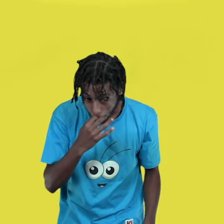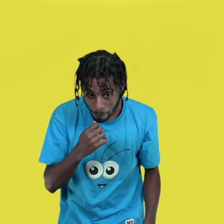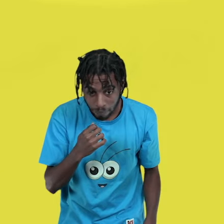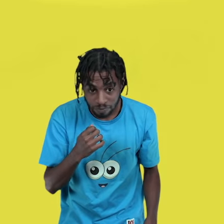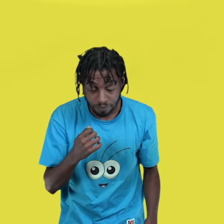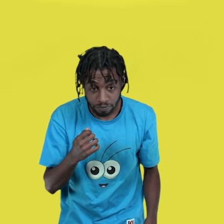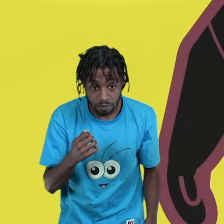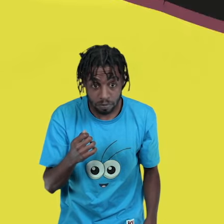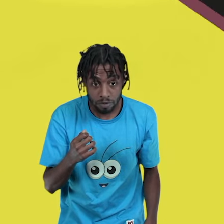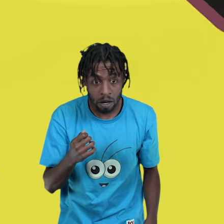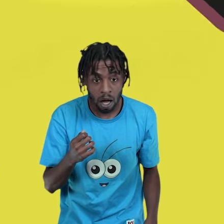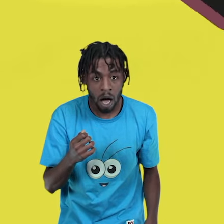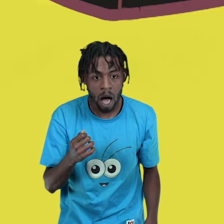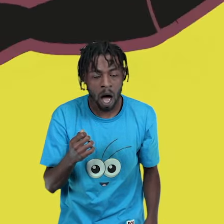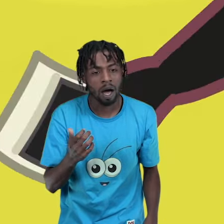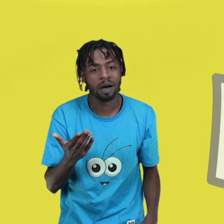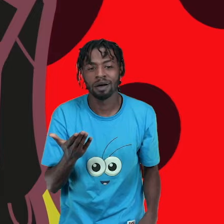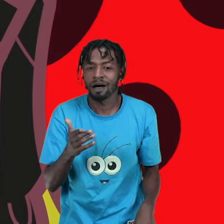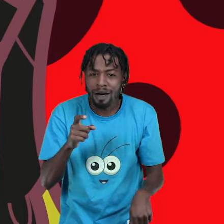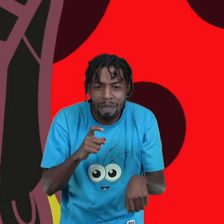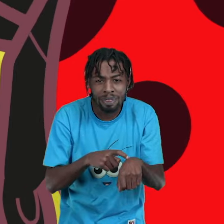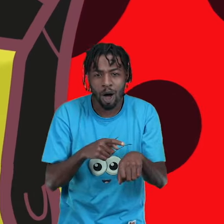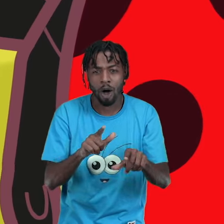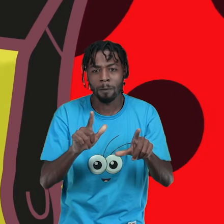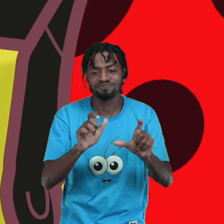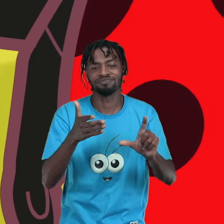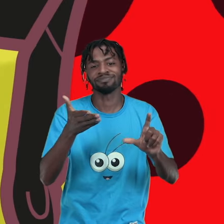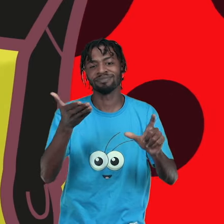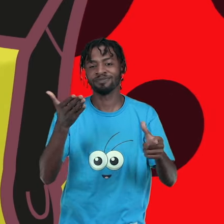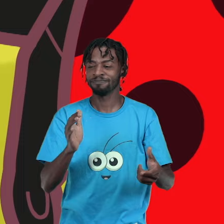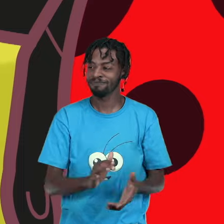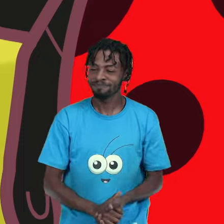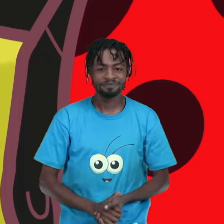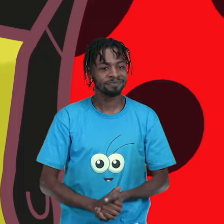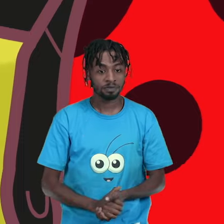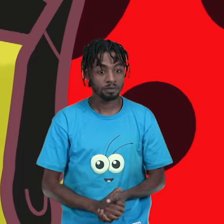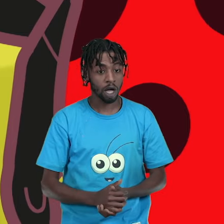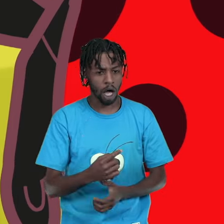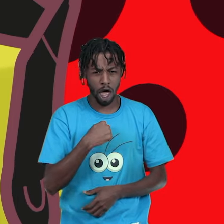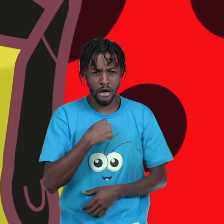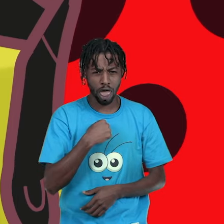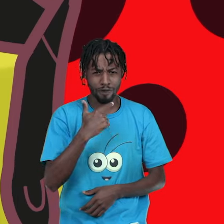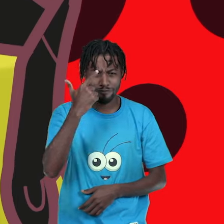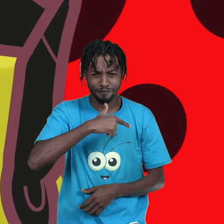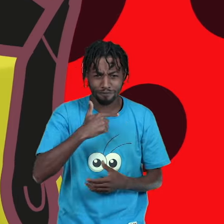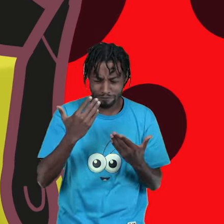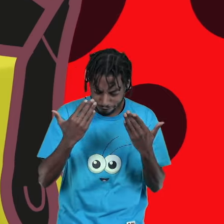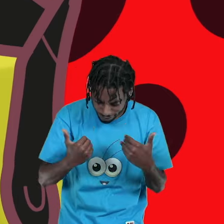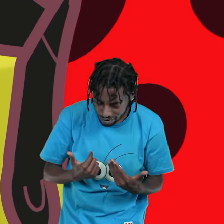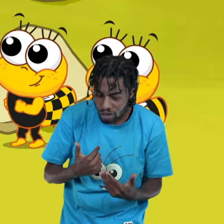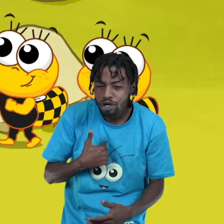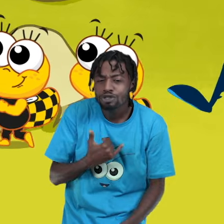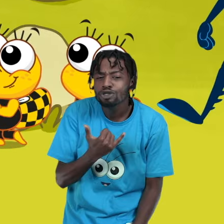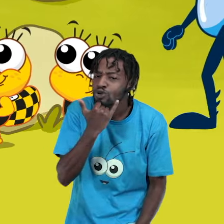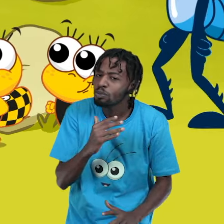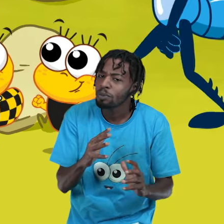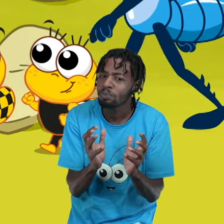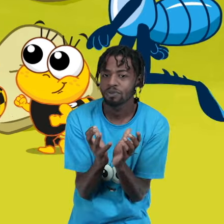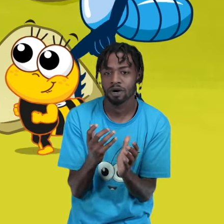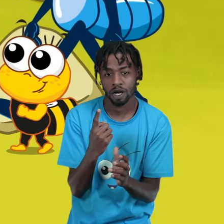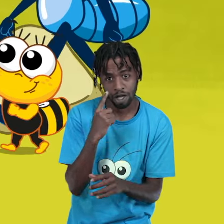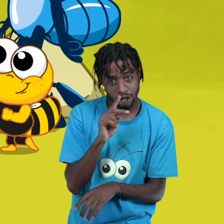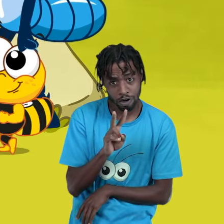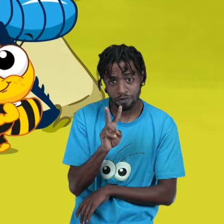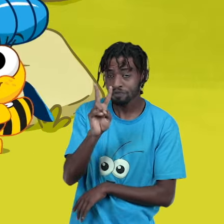desequilibram. Tela branca. Puxa, justo nessa hora tirou a foto? Nossa, eu saí horroroso.